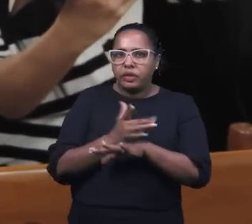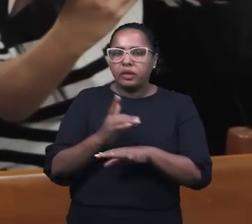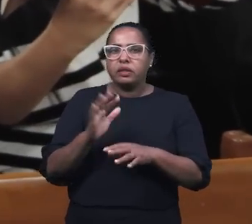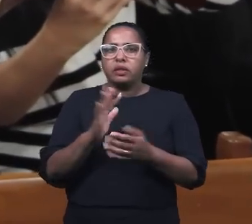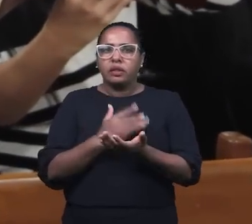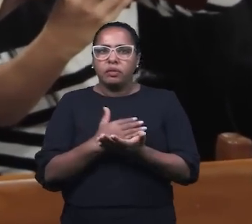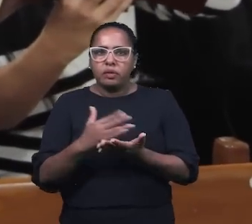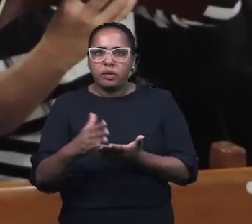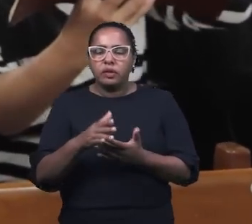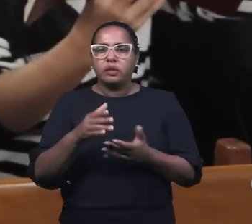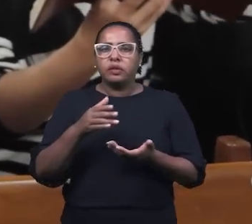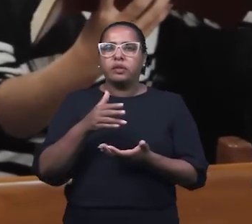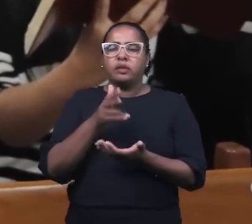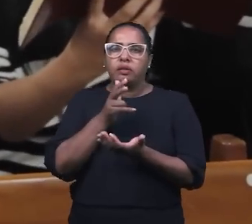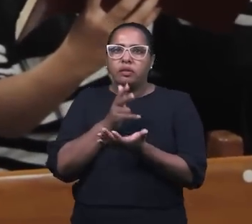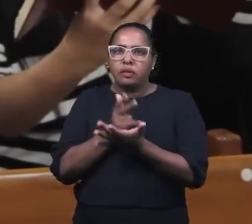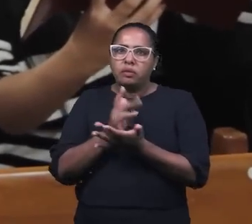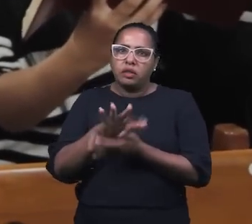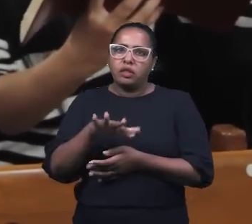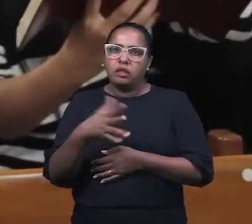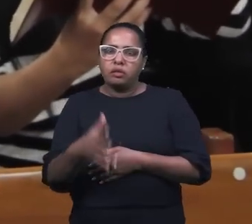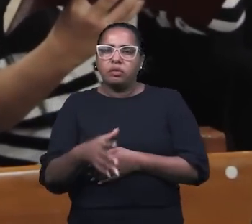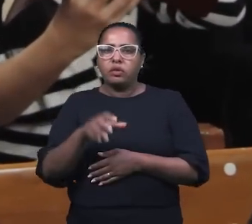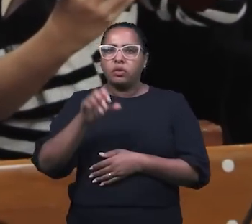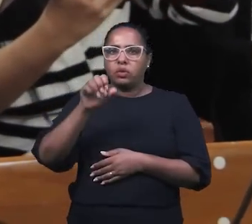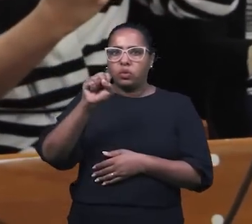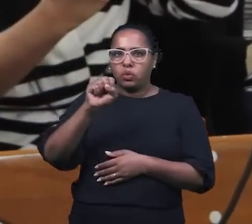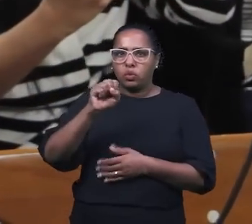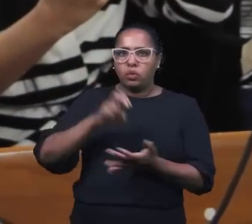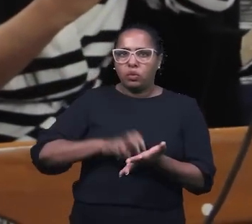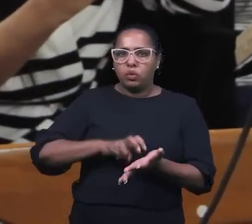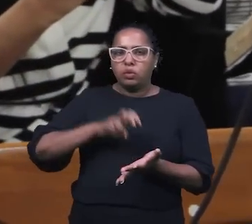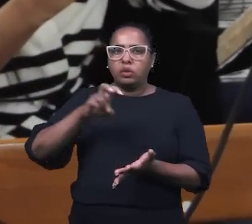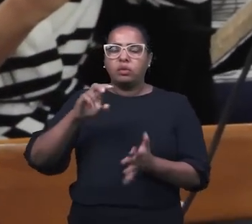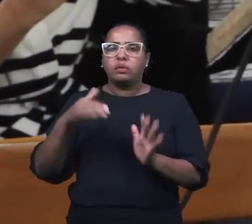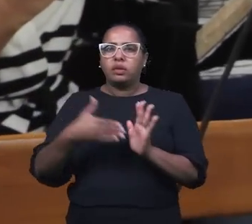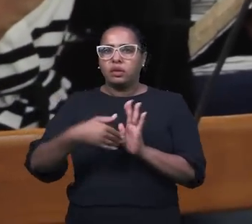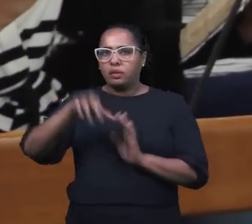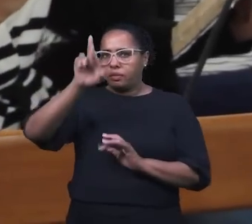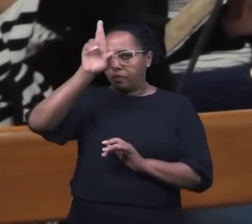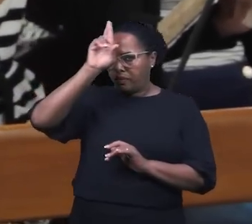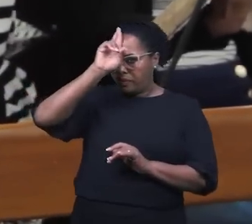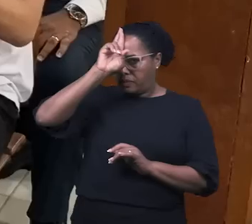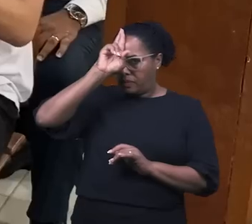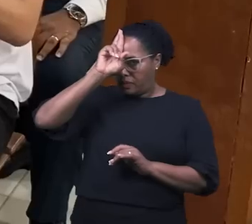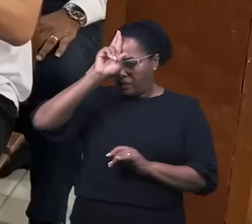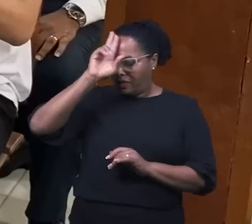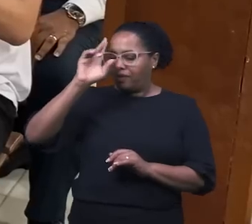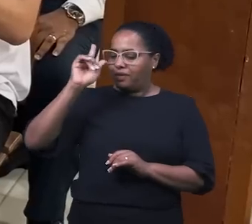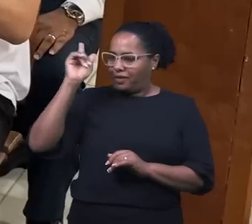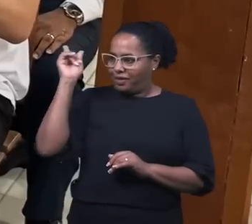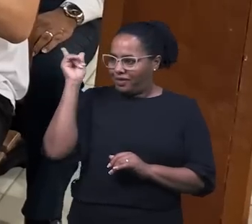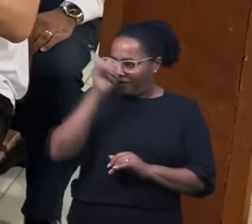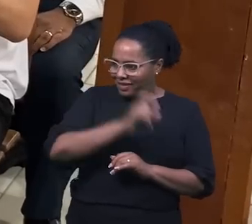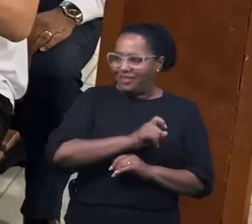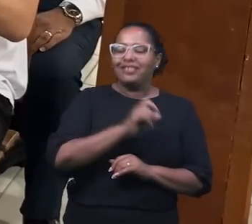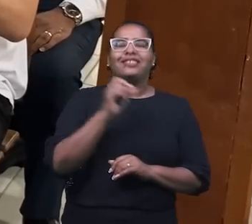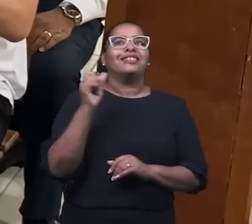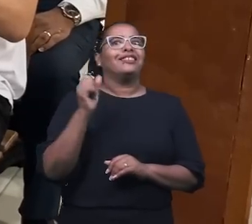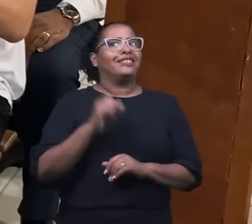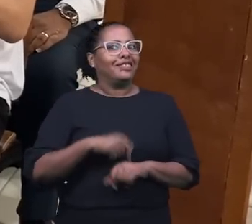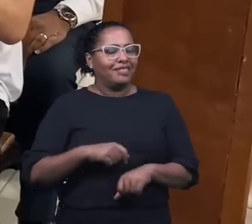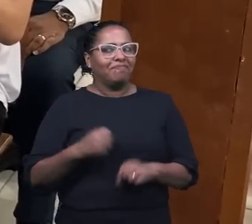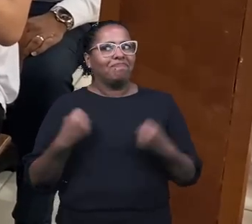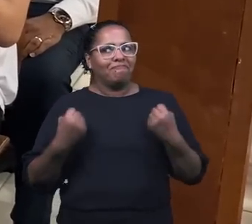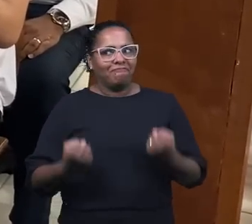depois começamos a gravar. Normalmente começa 8 horas da manhã e vai até meio-dia. É puxado. Agora,